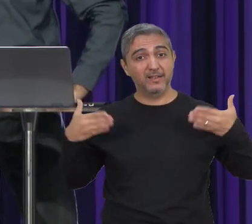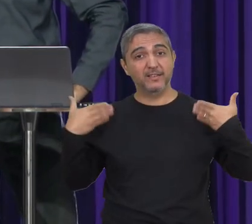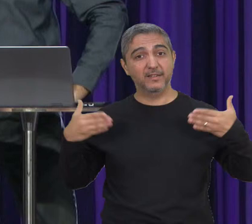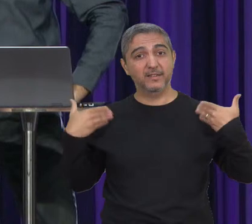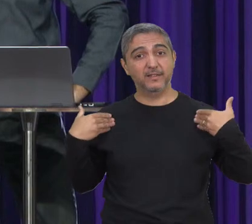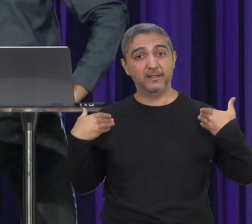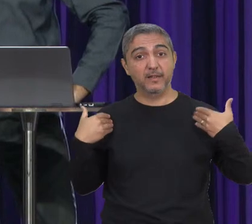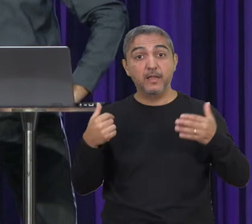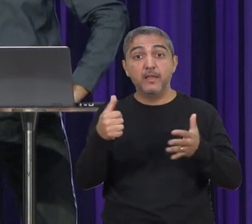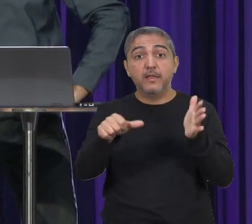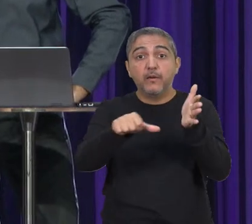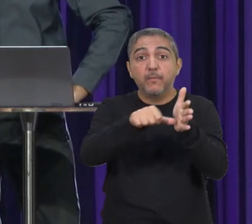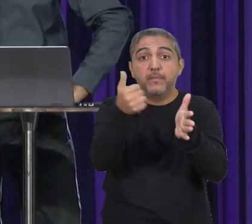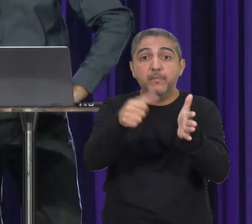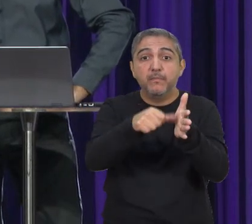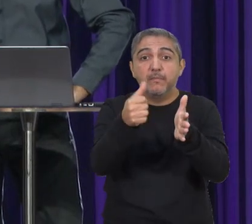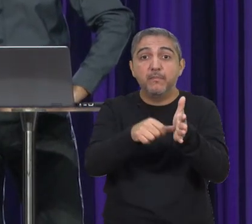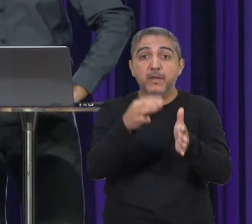do amor.